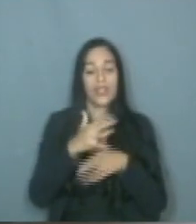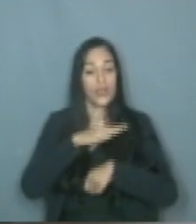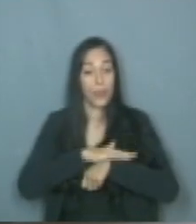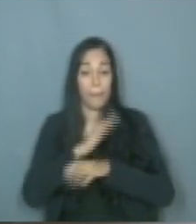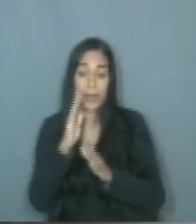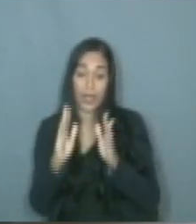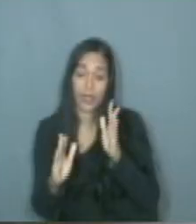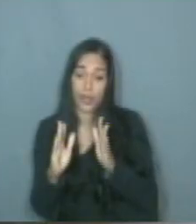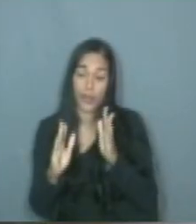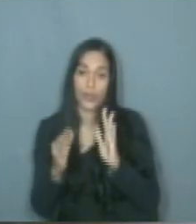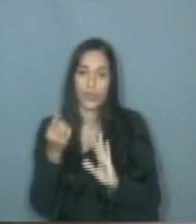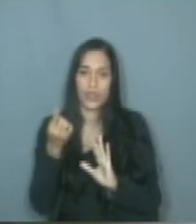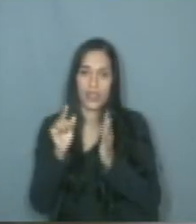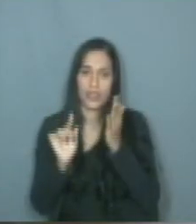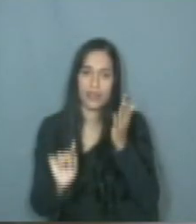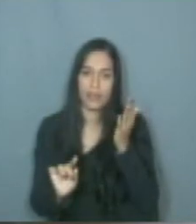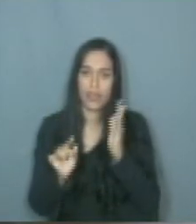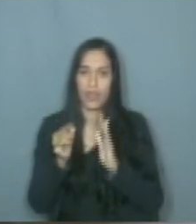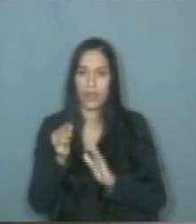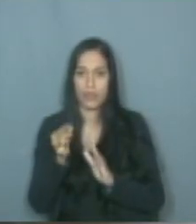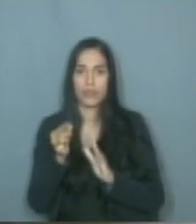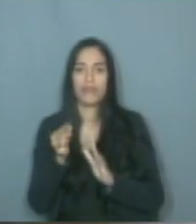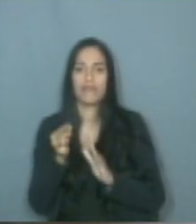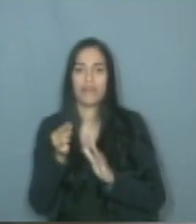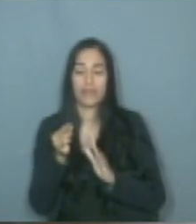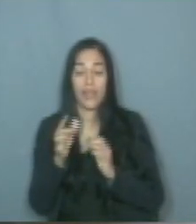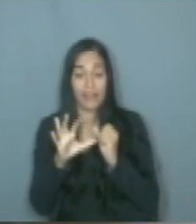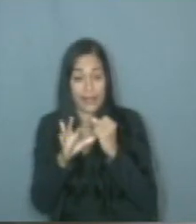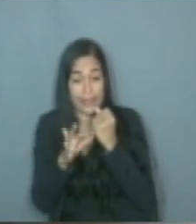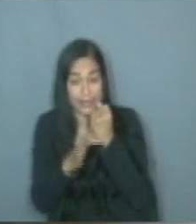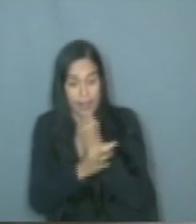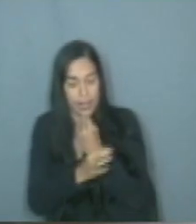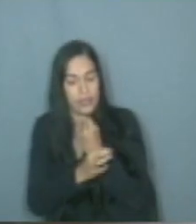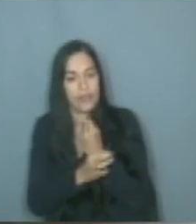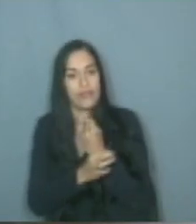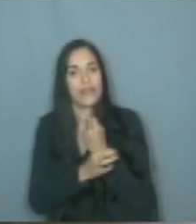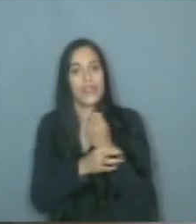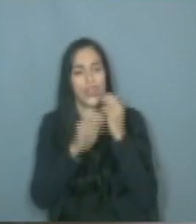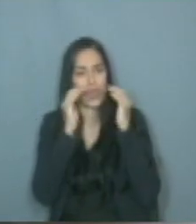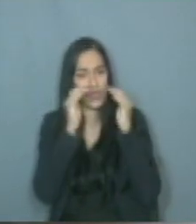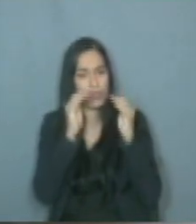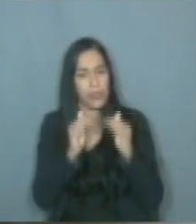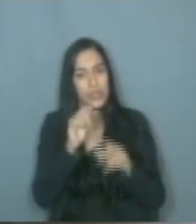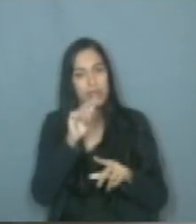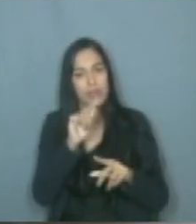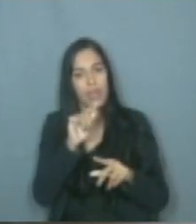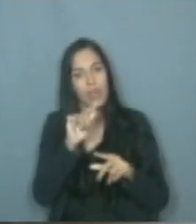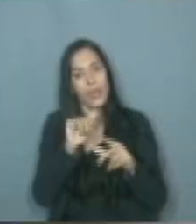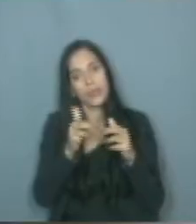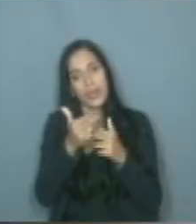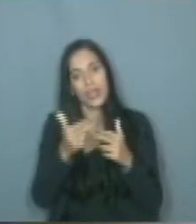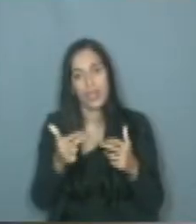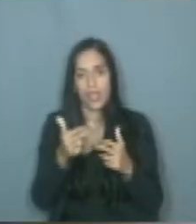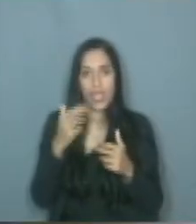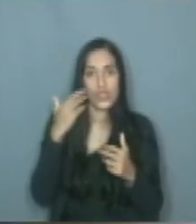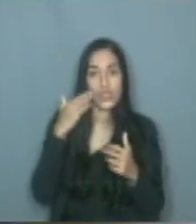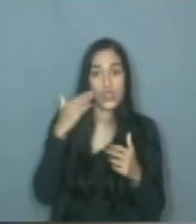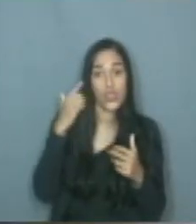garantindo isonomia no tratamento das agremiações, especialmente quanto ao uso de equipamentos de som e apoio.